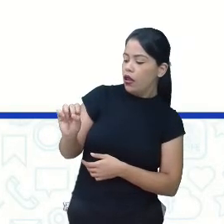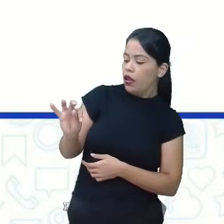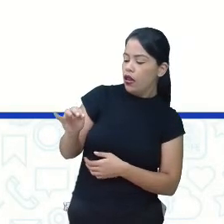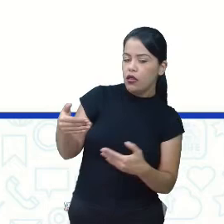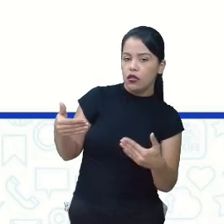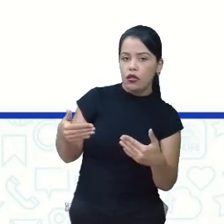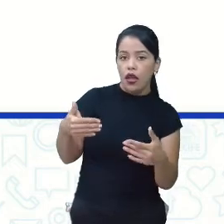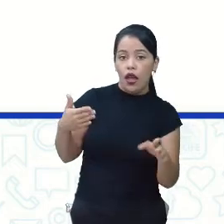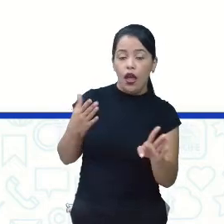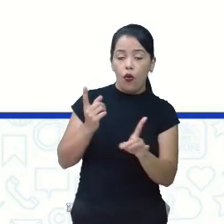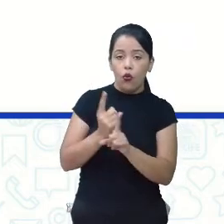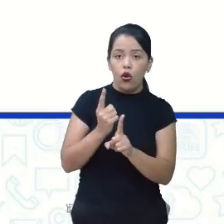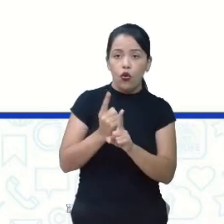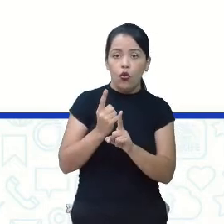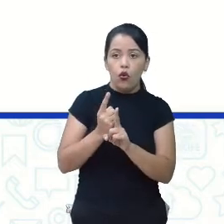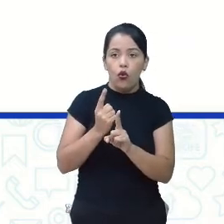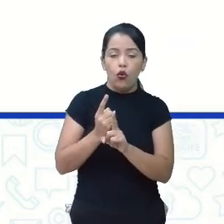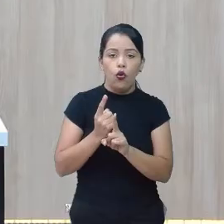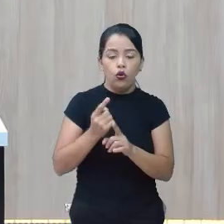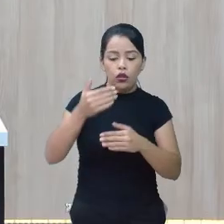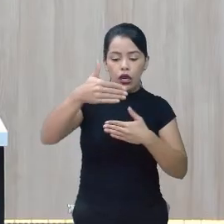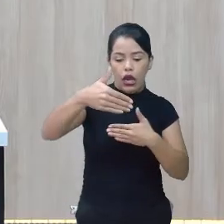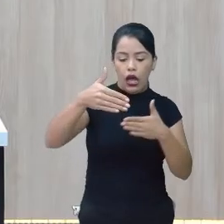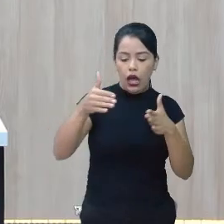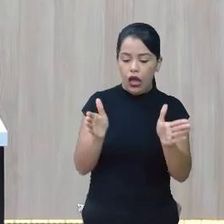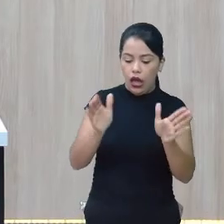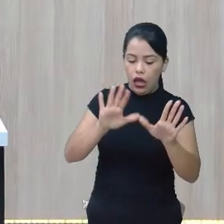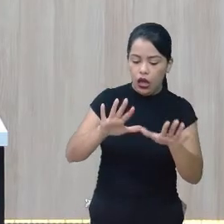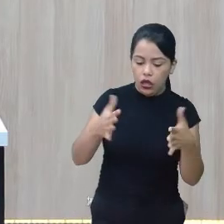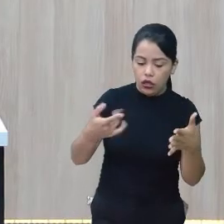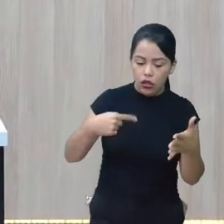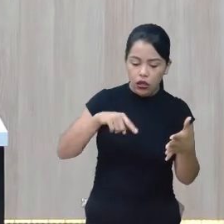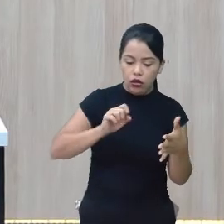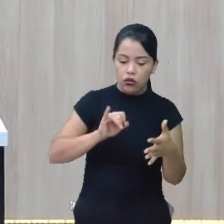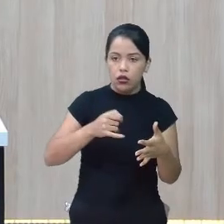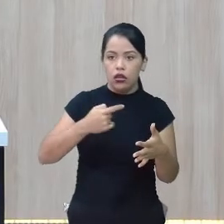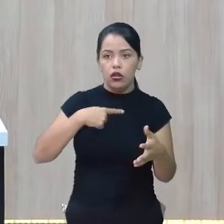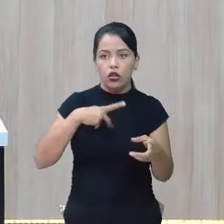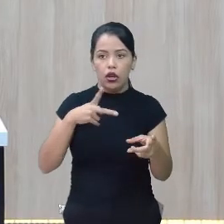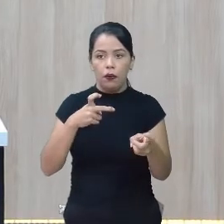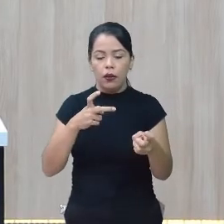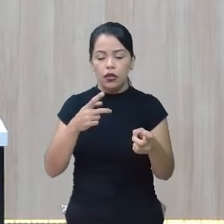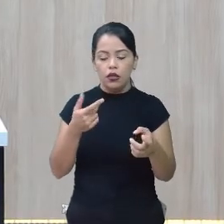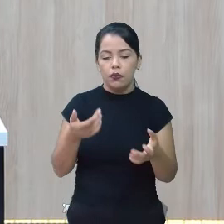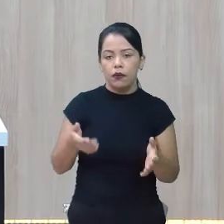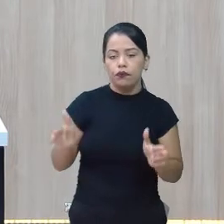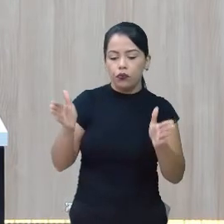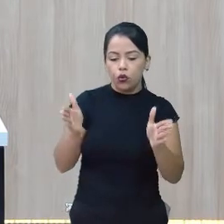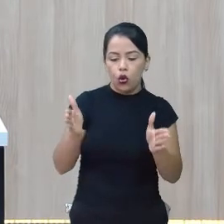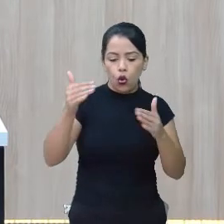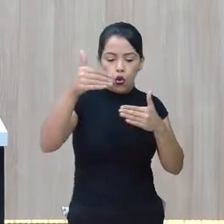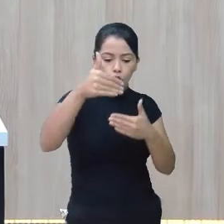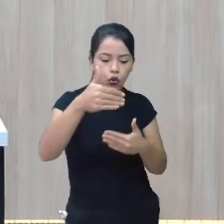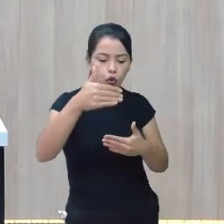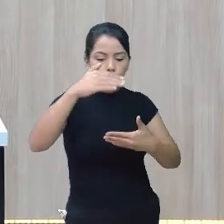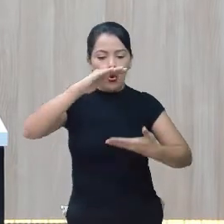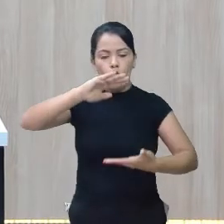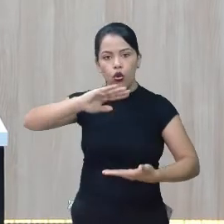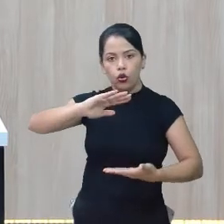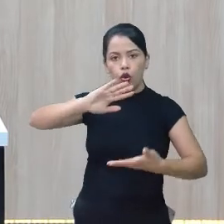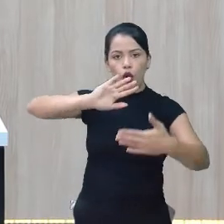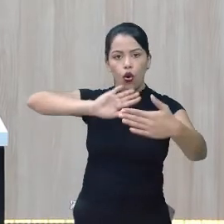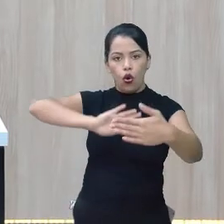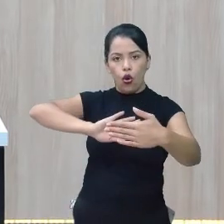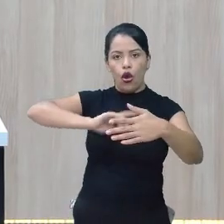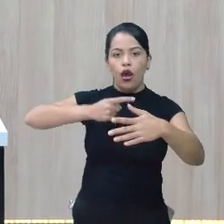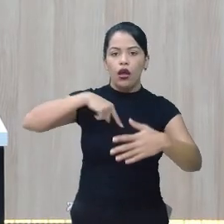entre as faces. Então, se a gente observar direitinho, de 2 em 2 lados do polígono, a gente